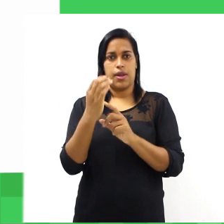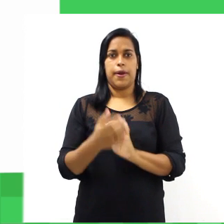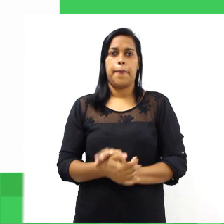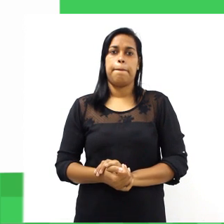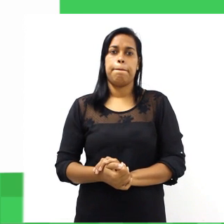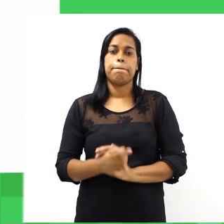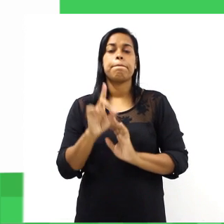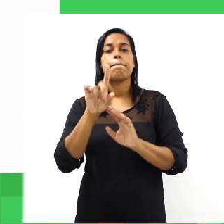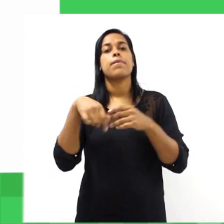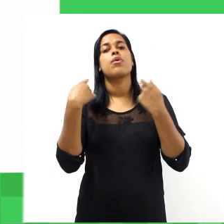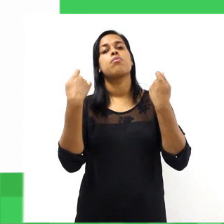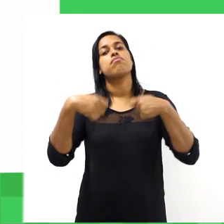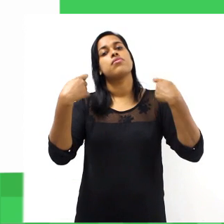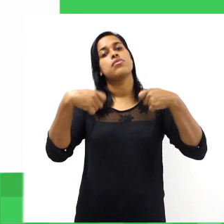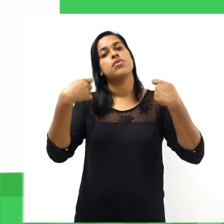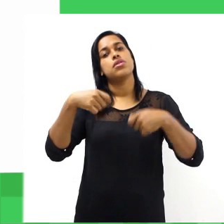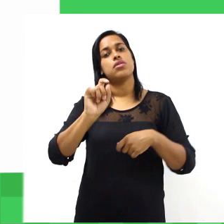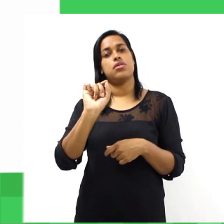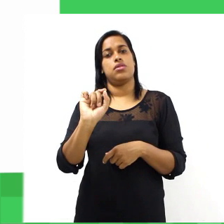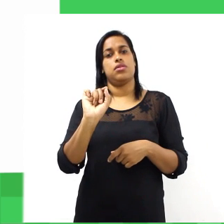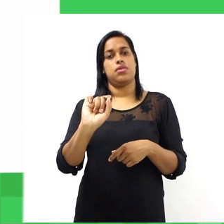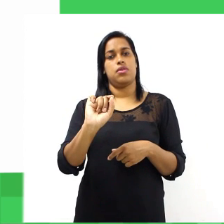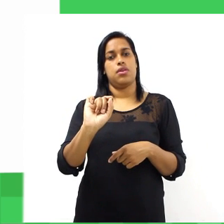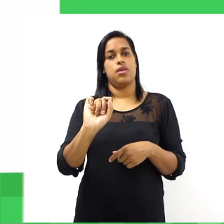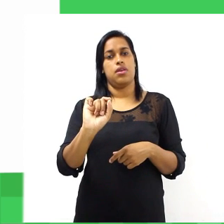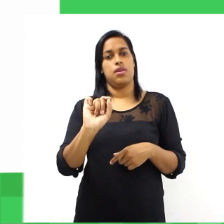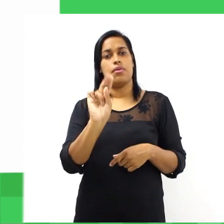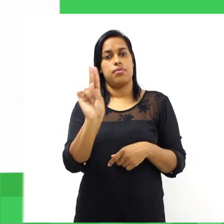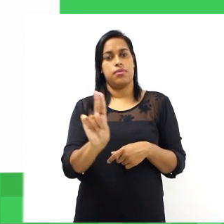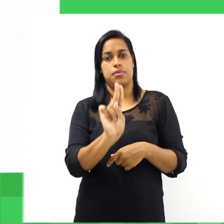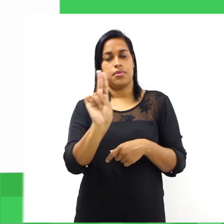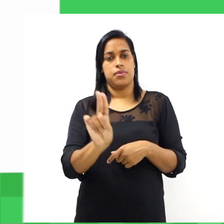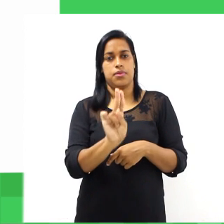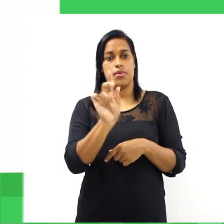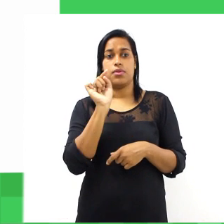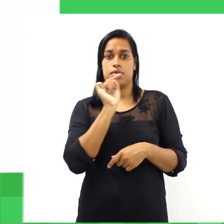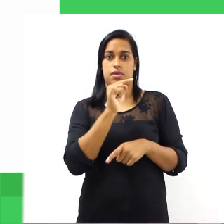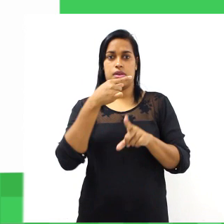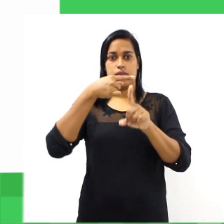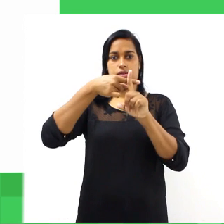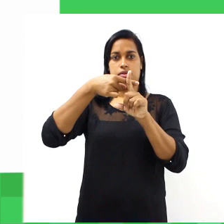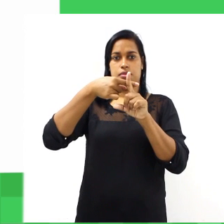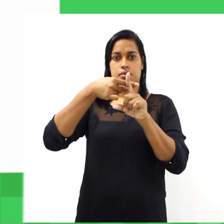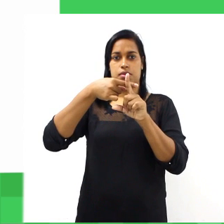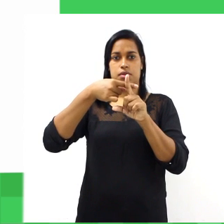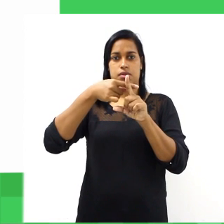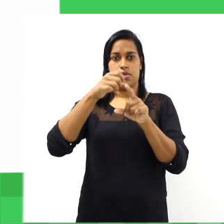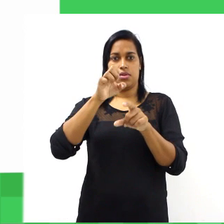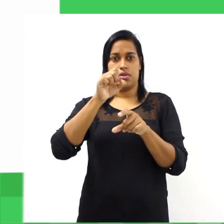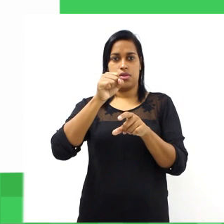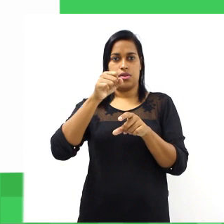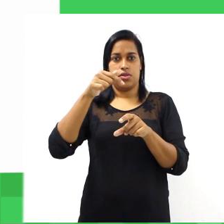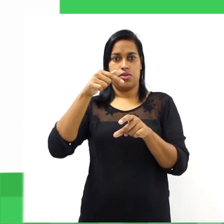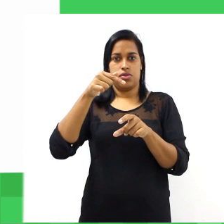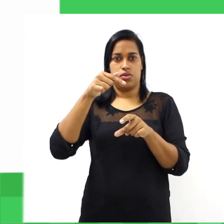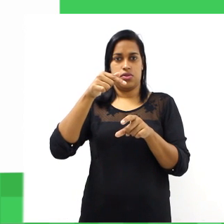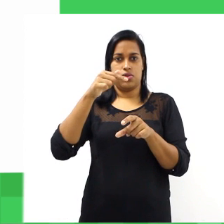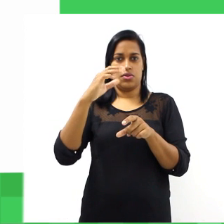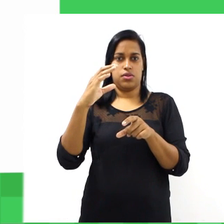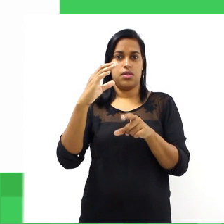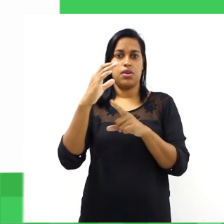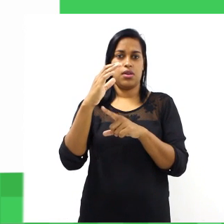E aí o que precisa para utilizar esse MySQL? Você vai